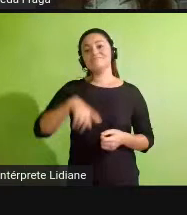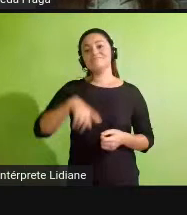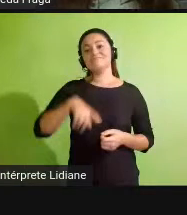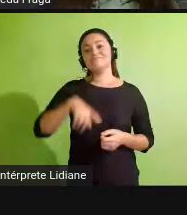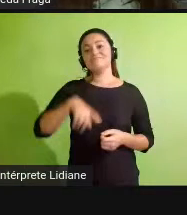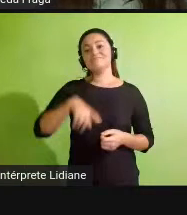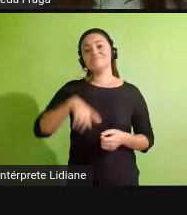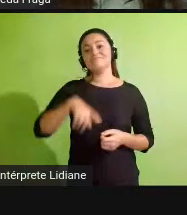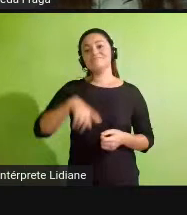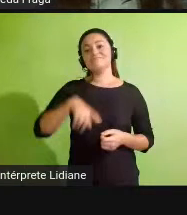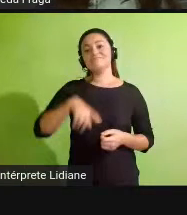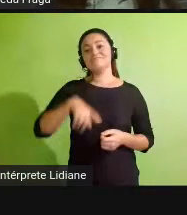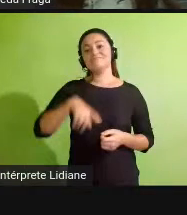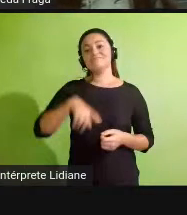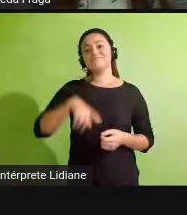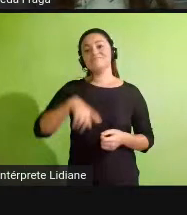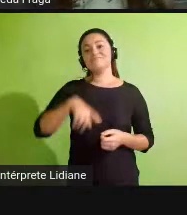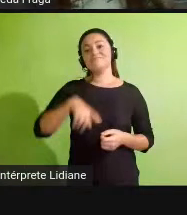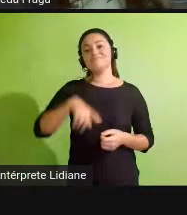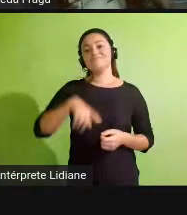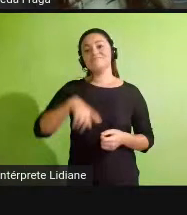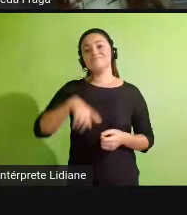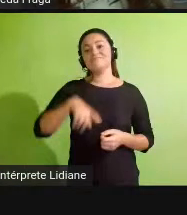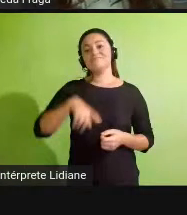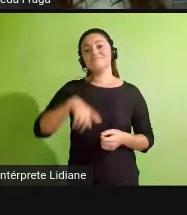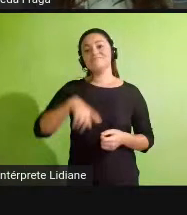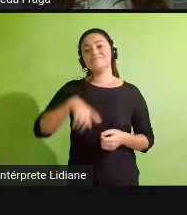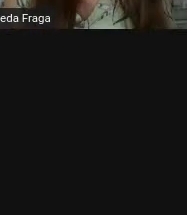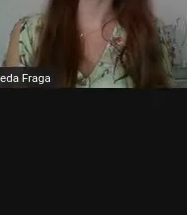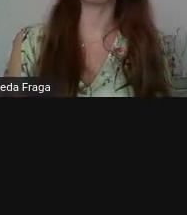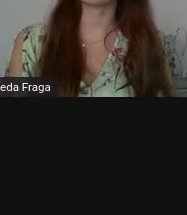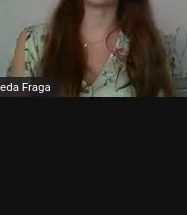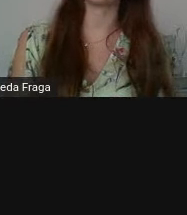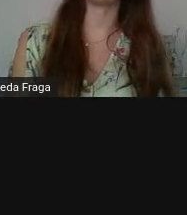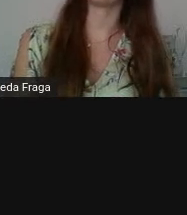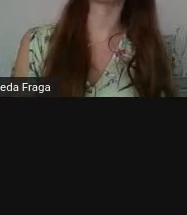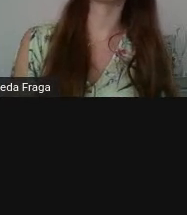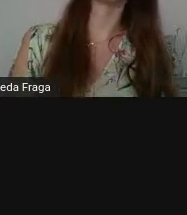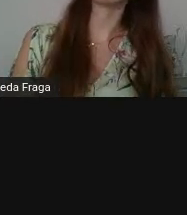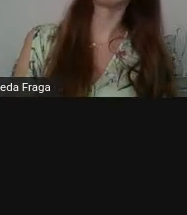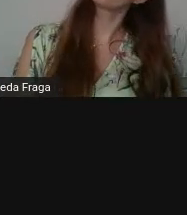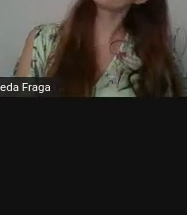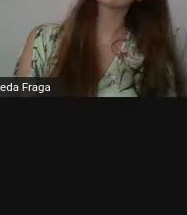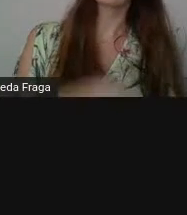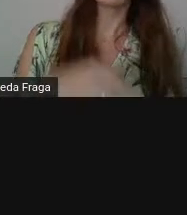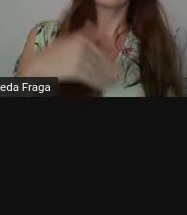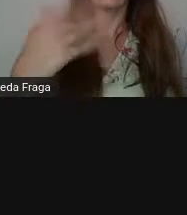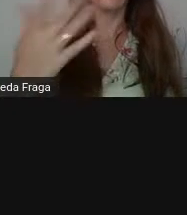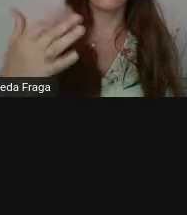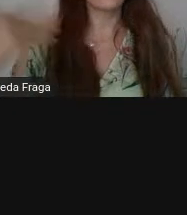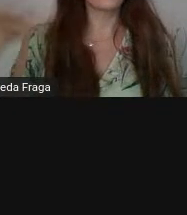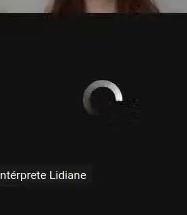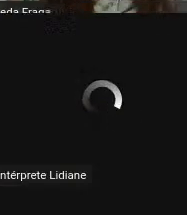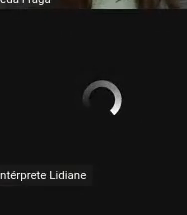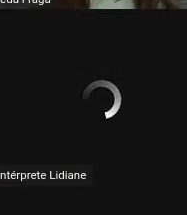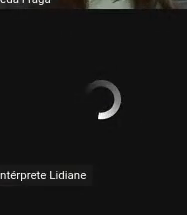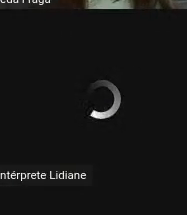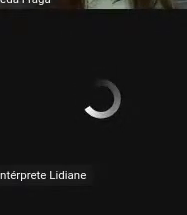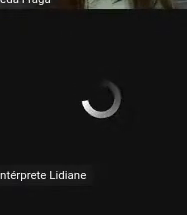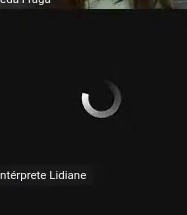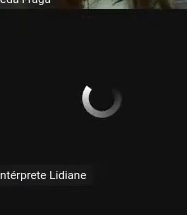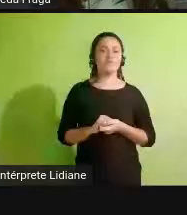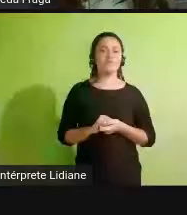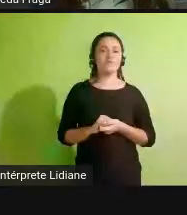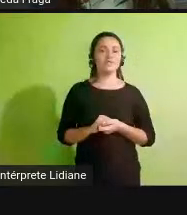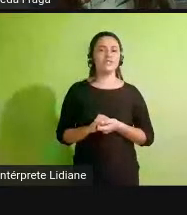escola. Lá, precisou mentir sobre a idade para que não ficasse tão atrasada em relação aos outros alunos, ou era